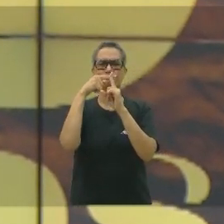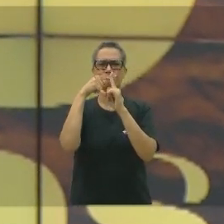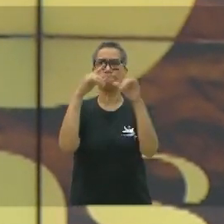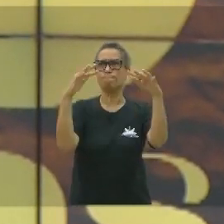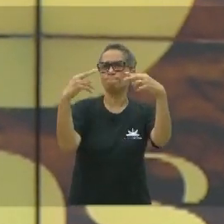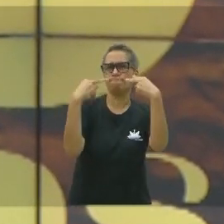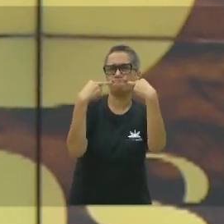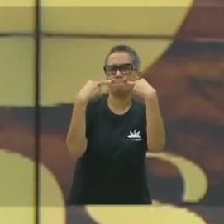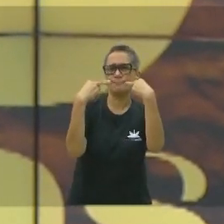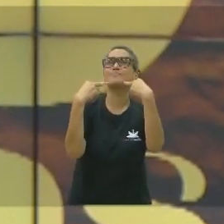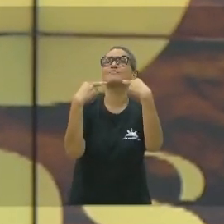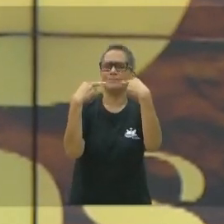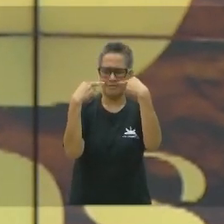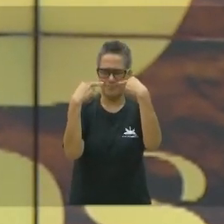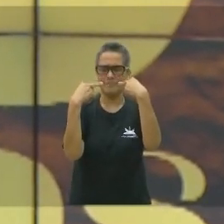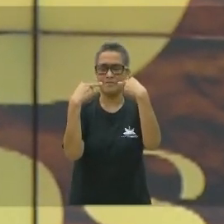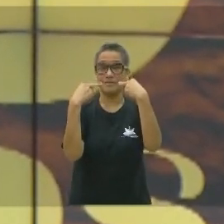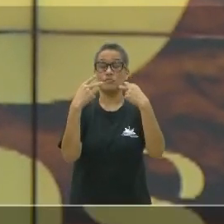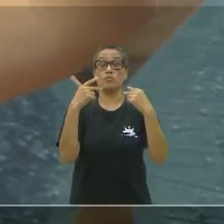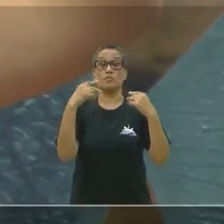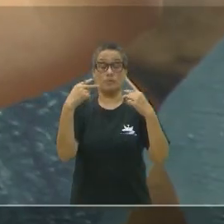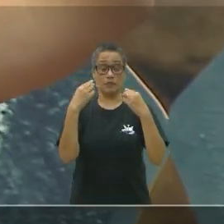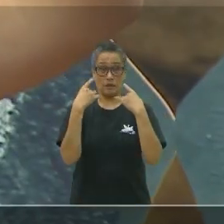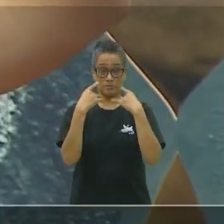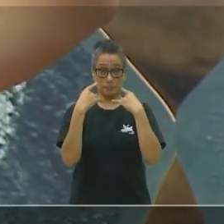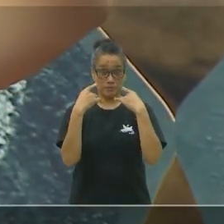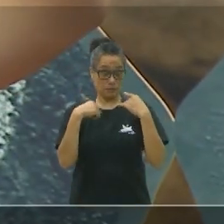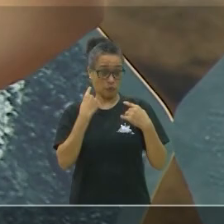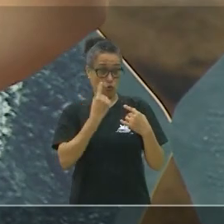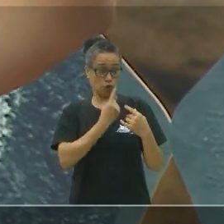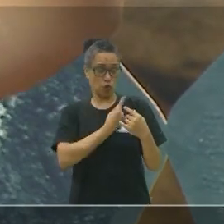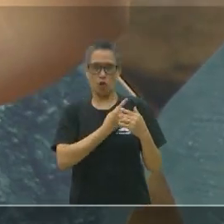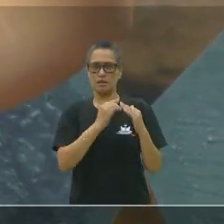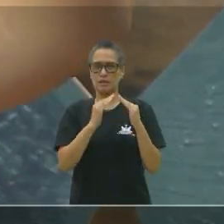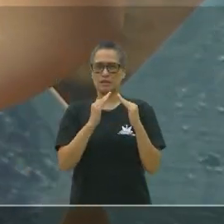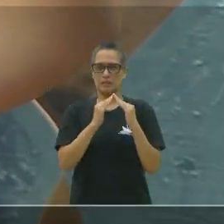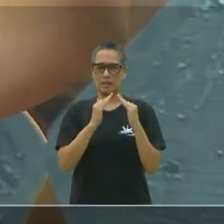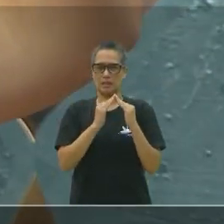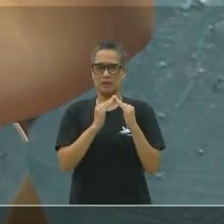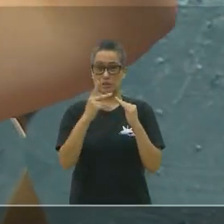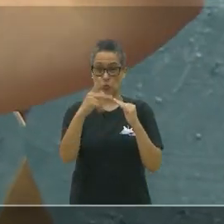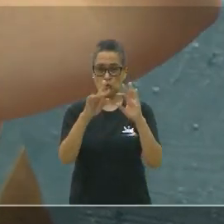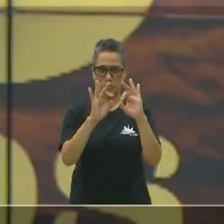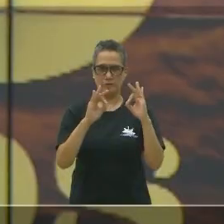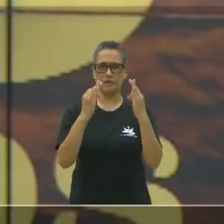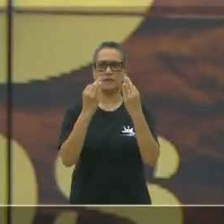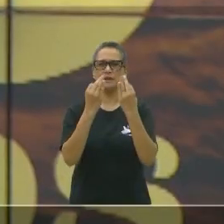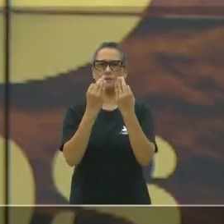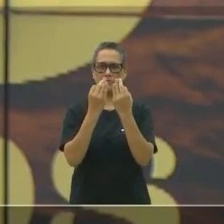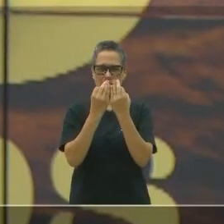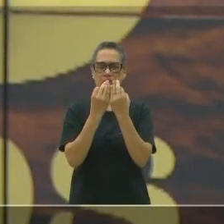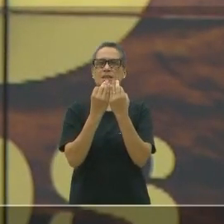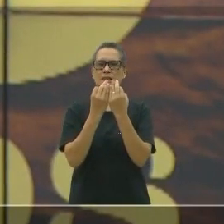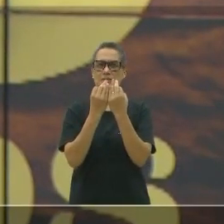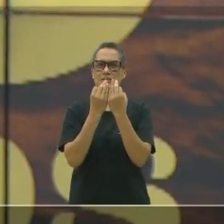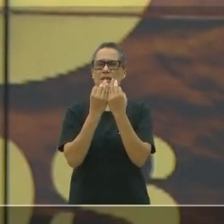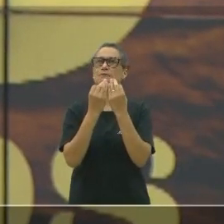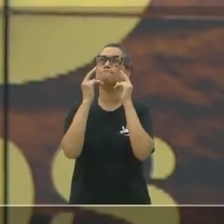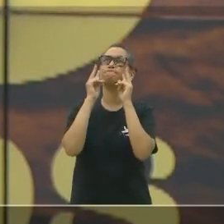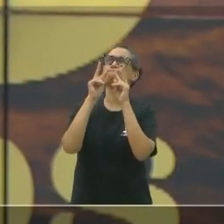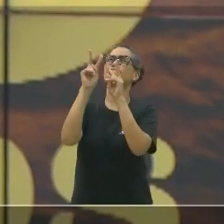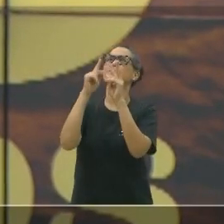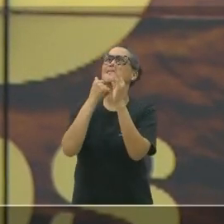é a sua casa, é a sua família sendo atraída pelo sangue de Jesus, por este